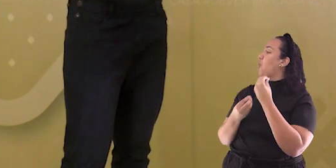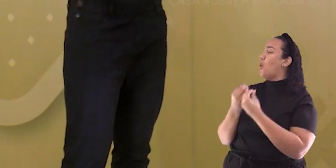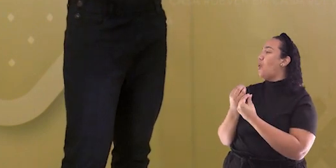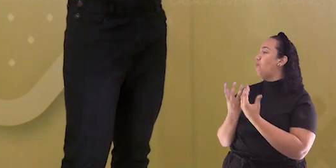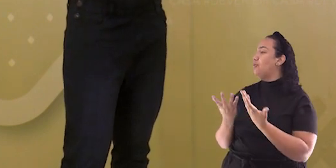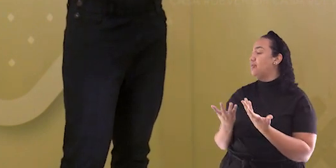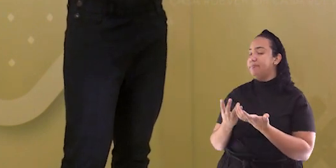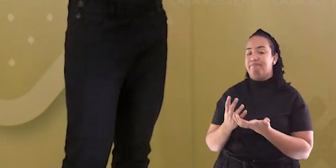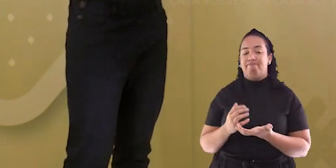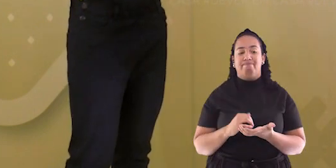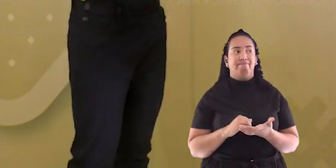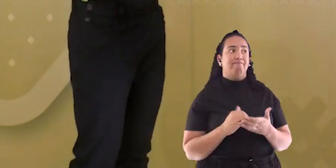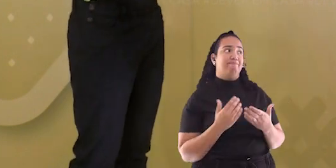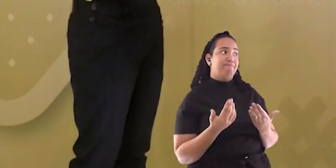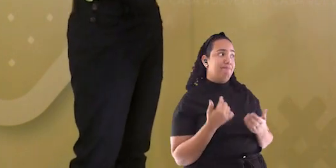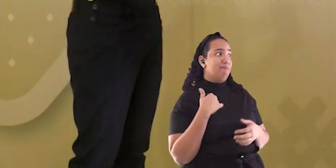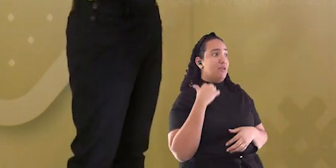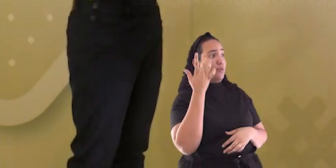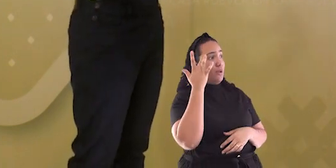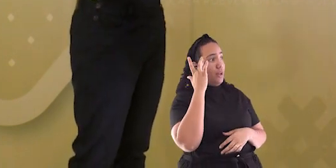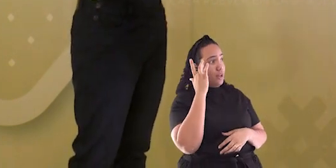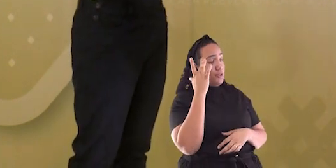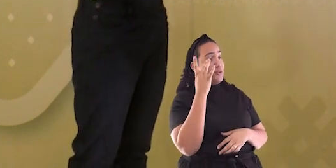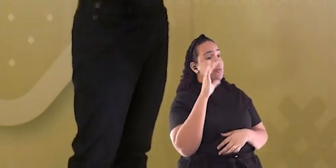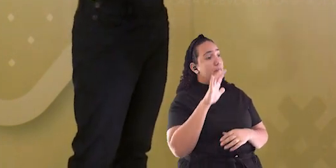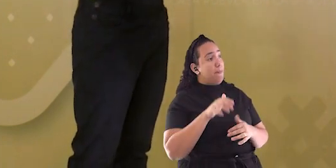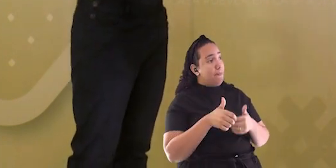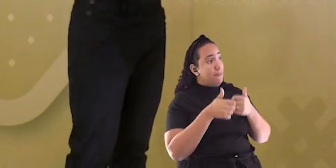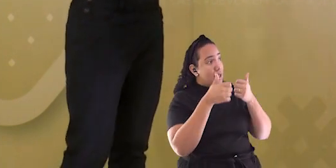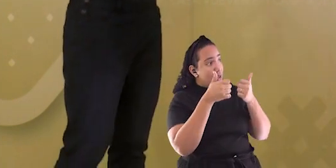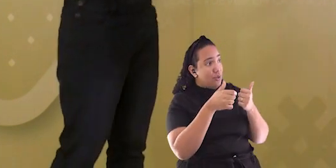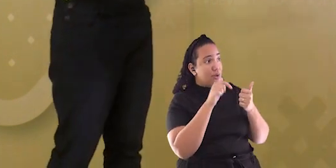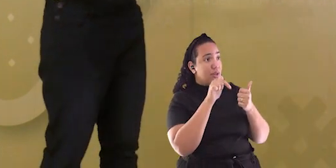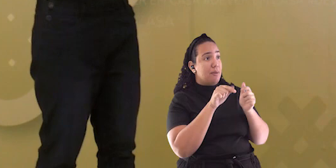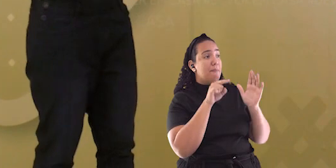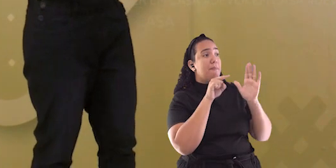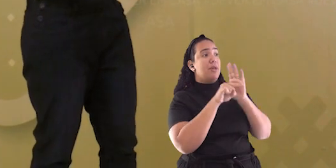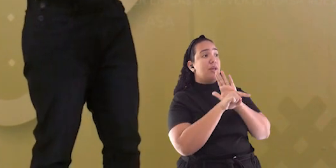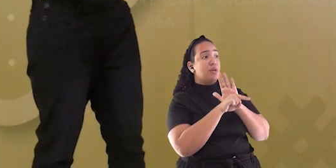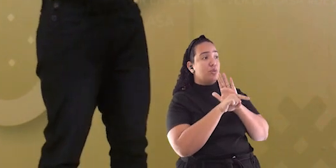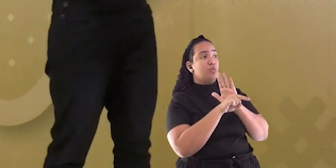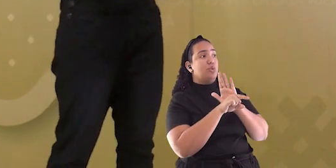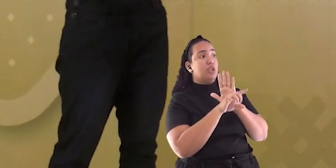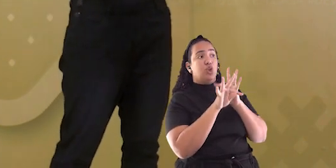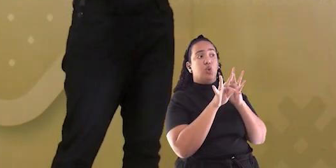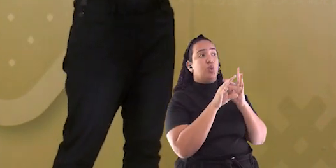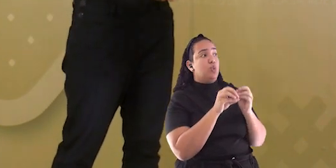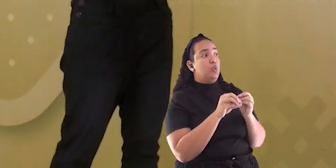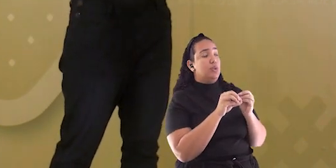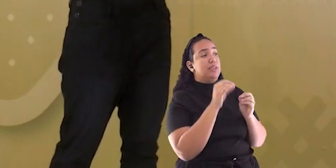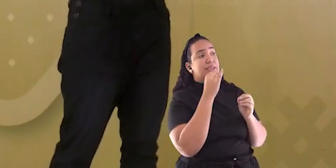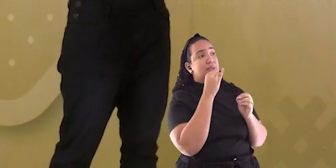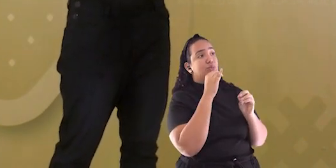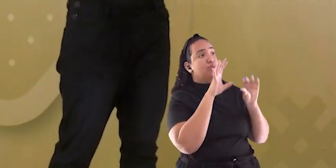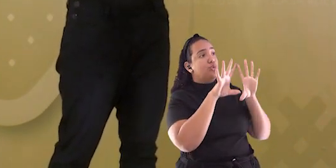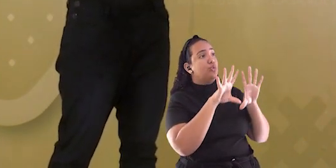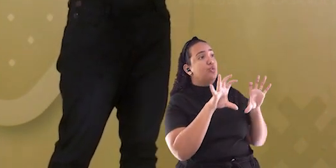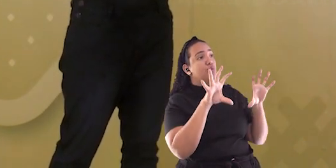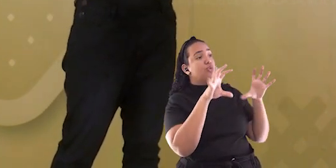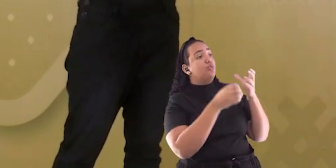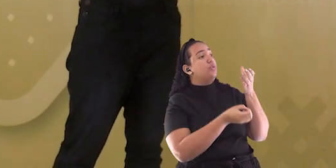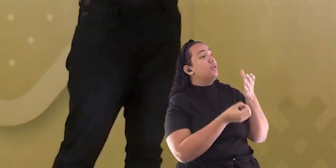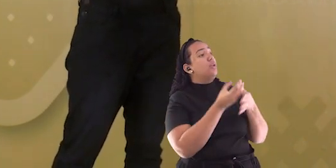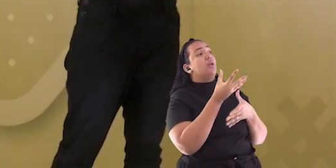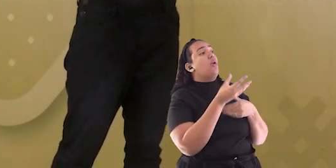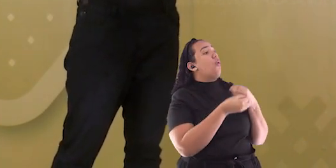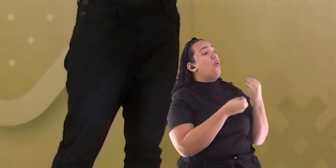Stefano, eu acho melhor aproveitar para fazer a pergunta completa. Como se formam as nuvens? Você aí de casa